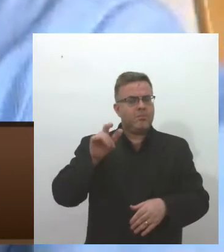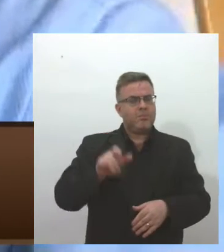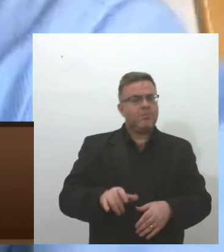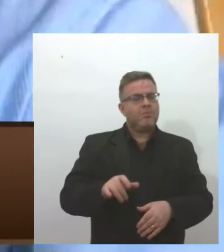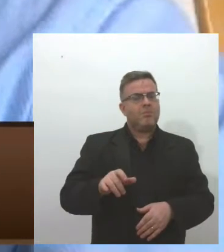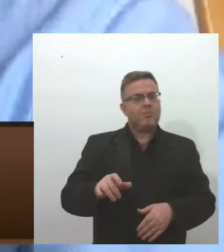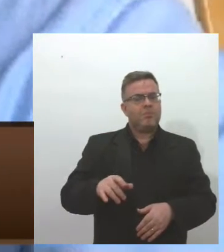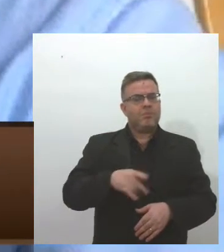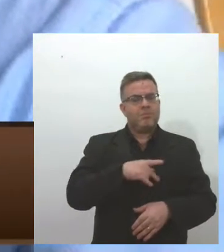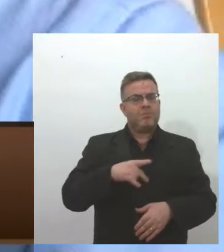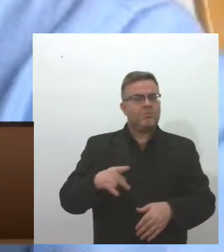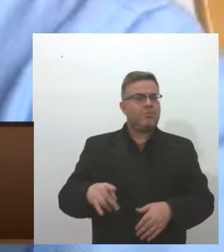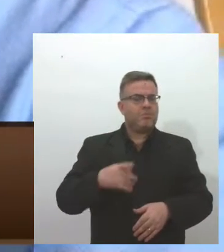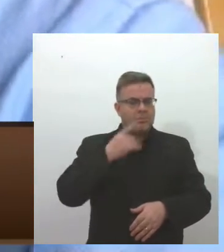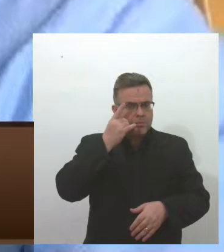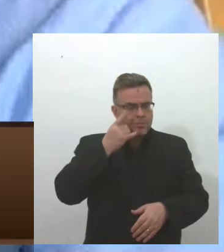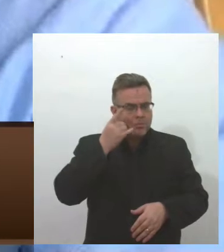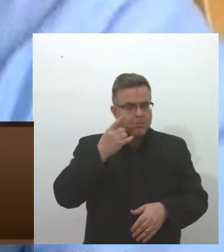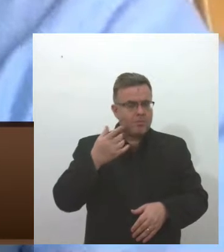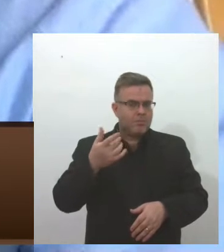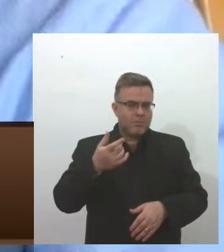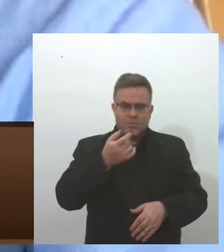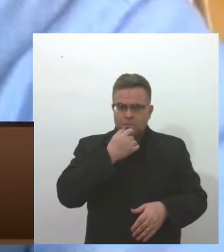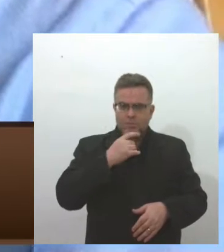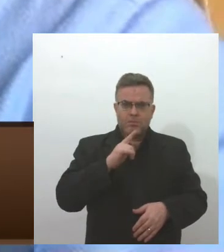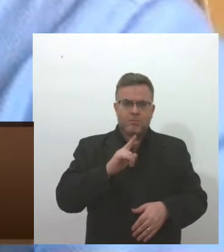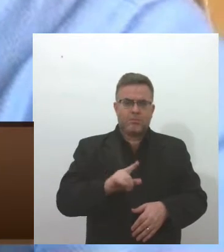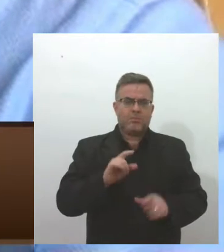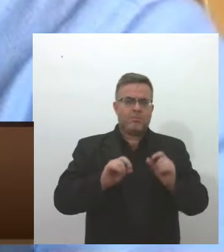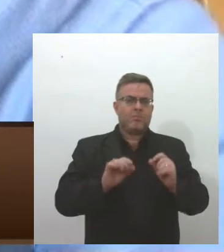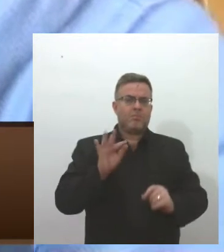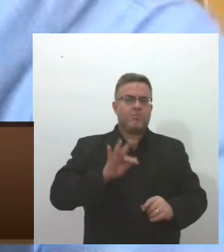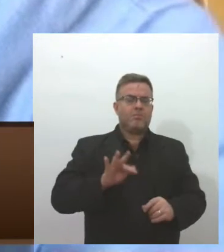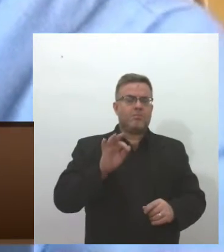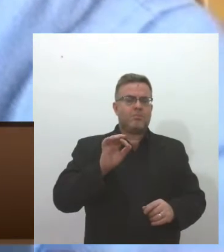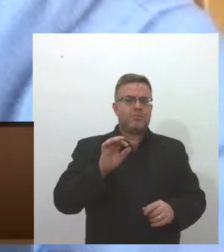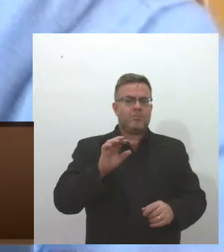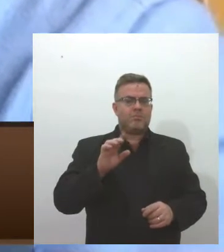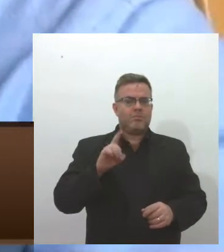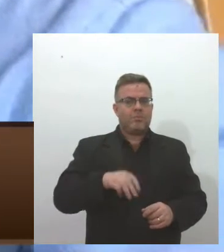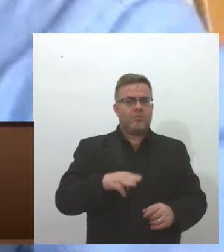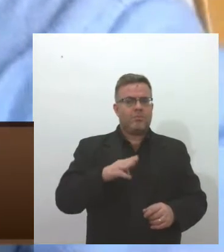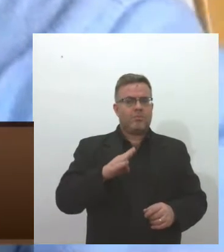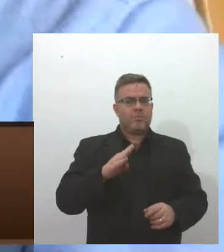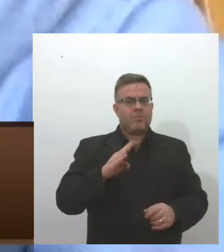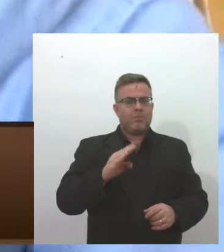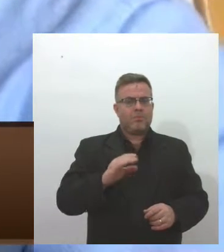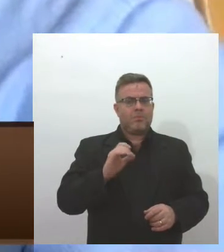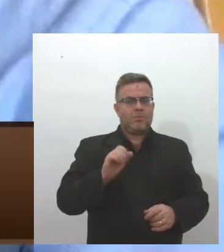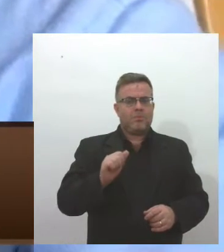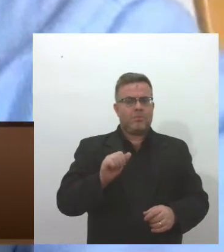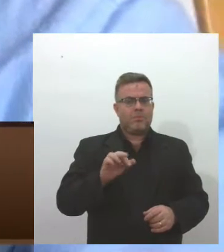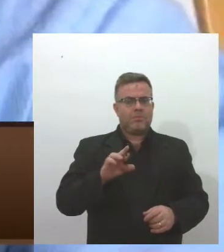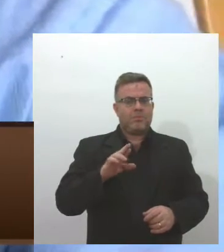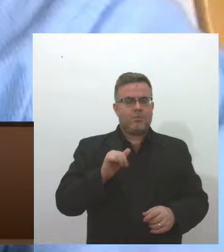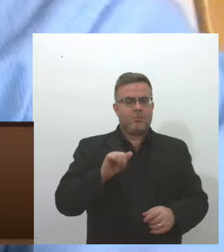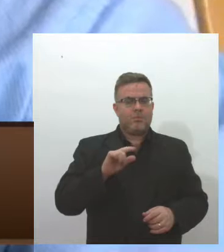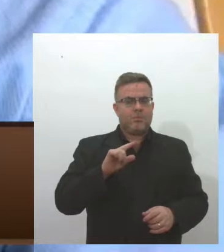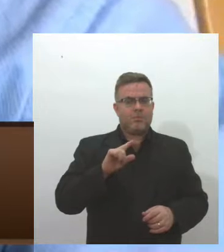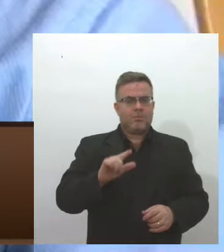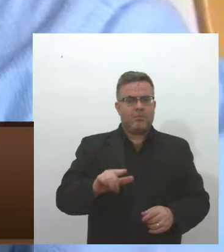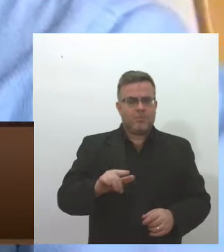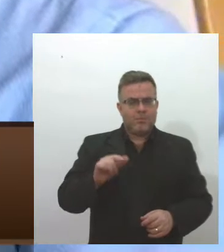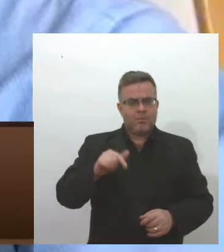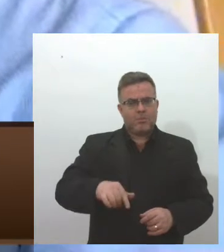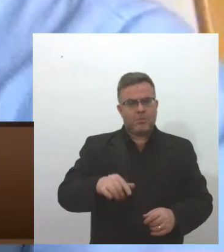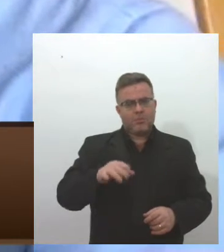por esse trabalho, por esse estudo da Fundação Dom Cabral, que é uma instituição de altíssima credibilidade no nosso país e fora